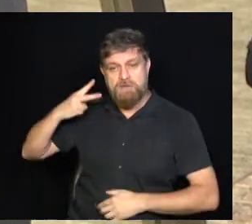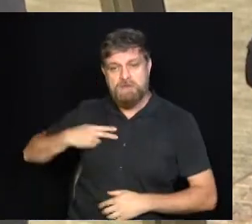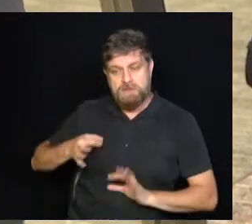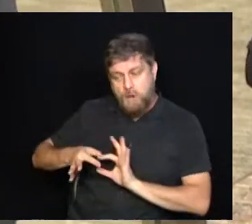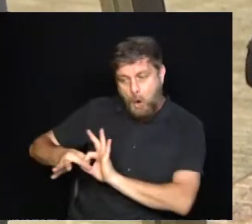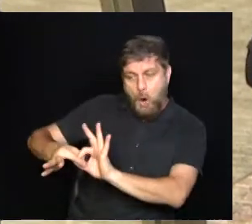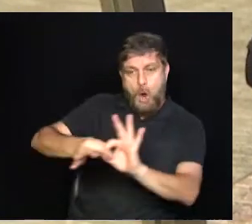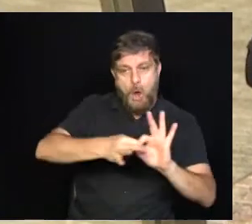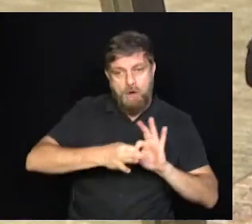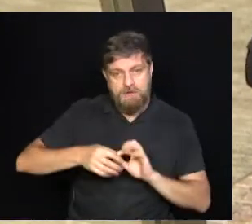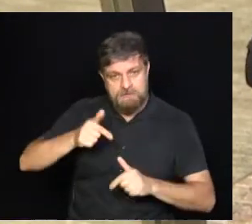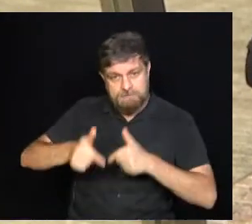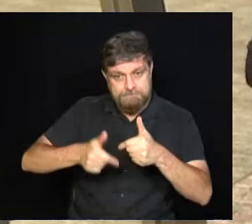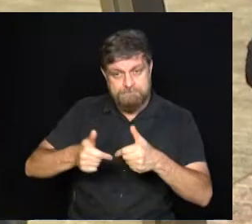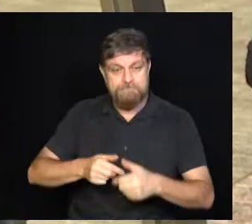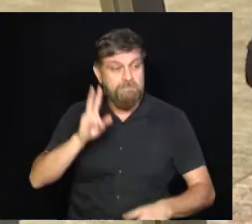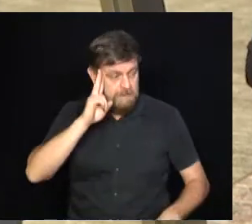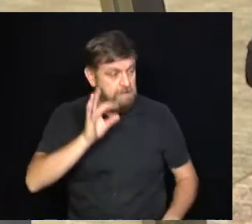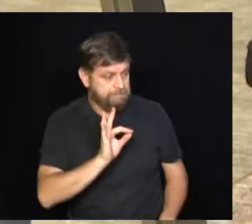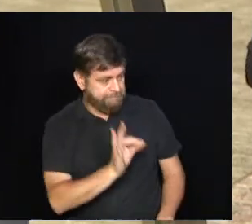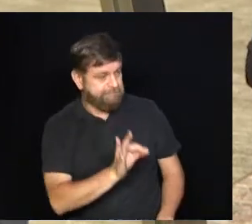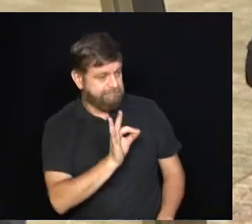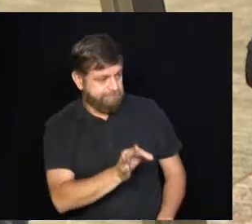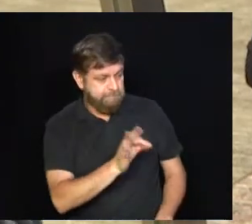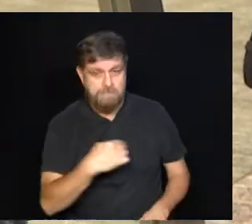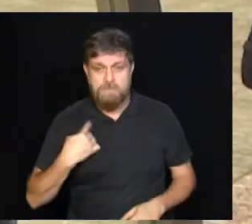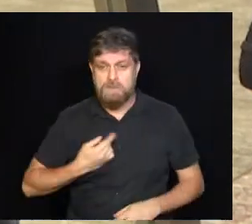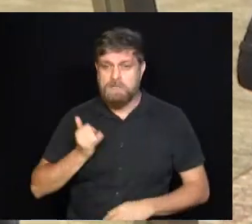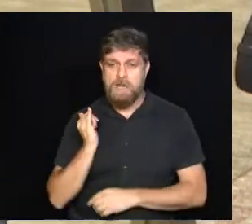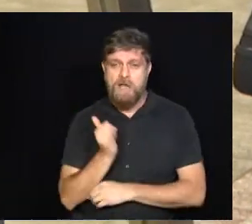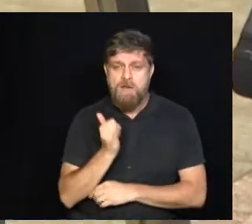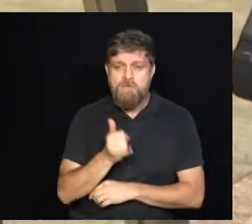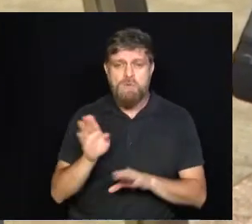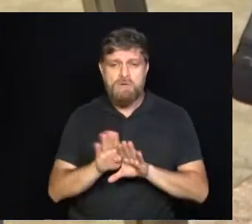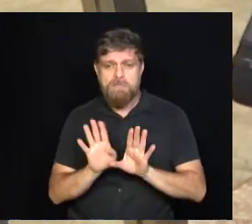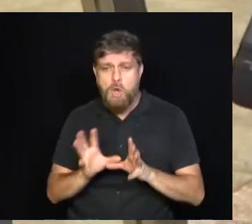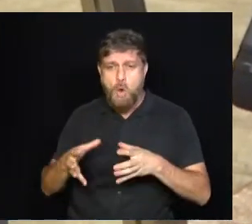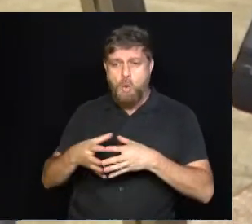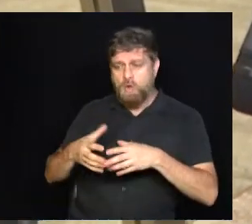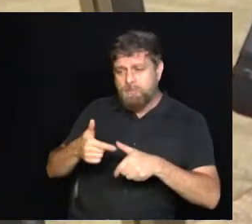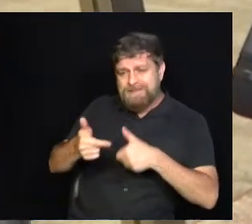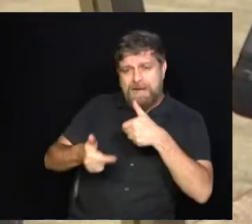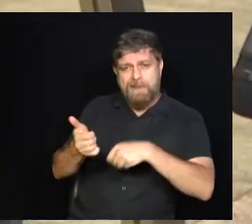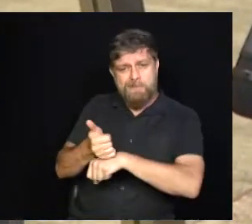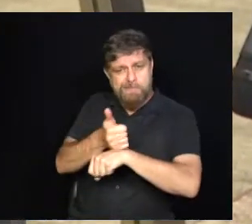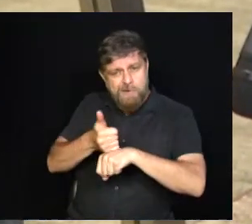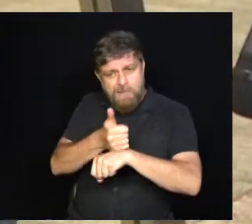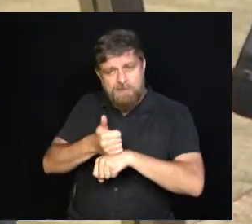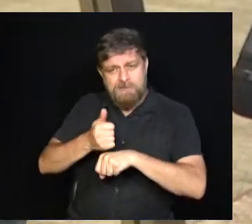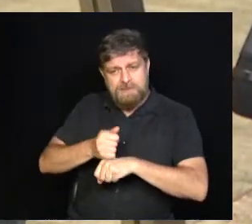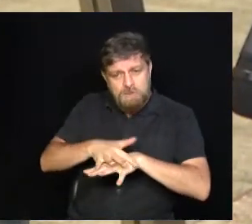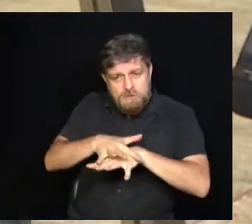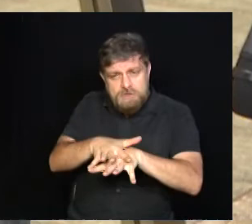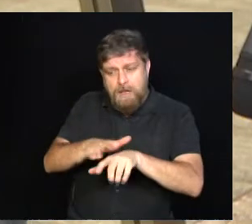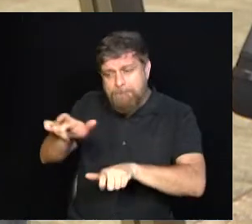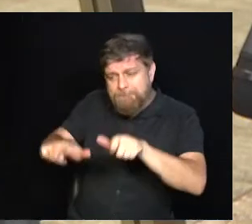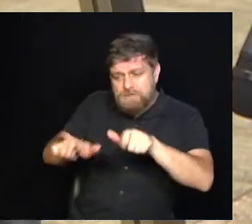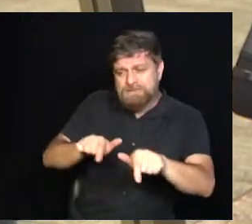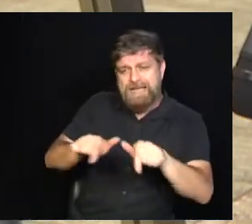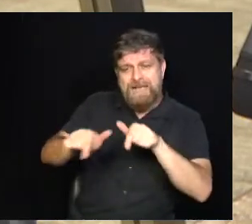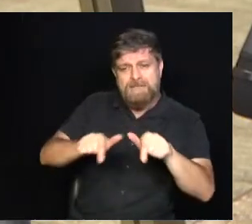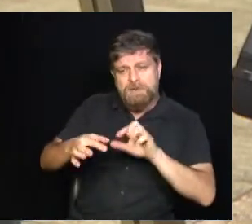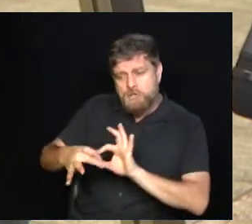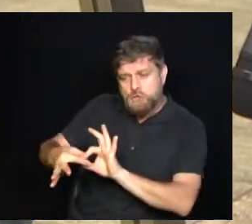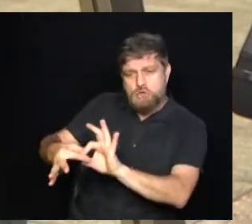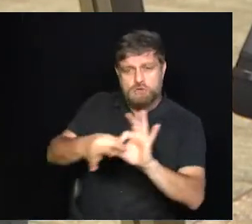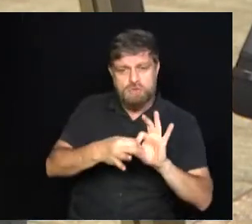mundo. Boa lembrança, é exatamente isso. A gente falou muito da questão de equipe, né, ter um time que realmente trabalhe junto e os